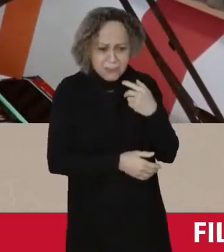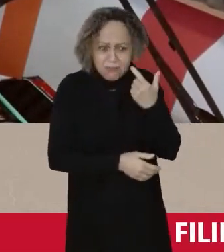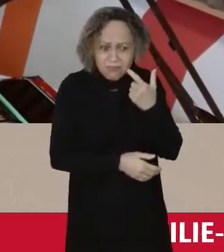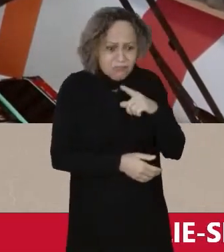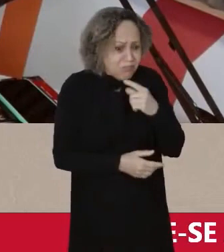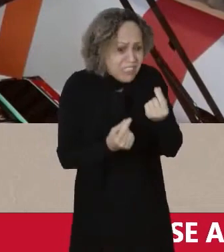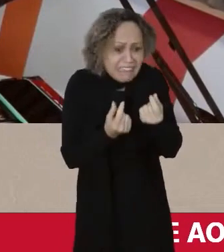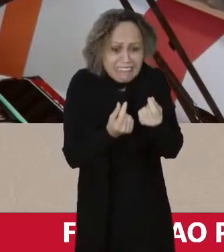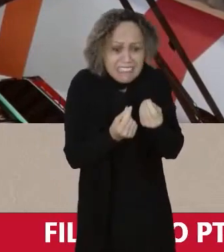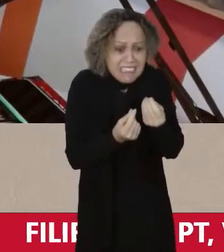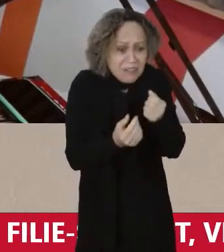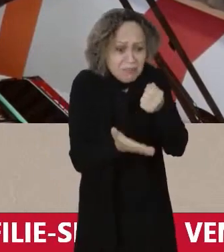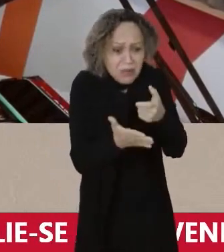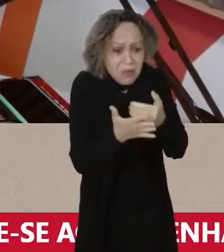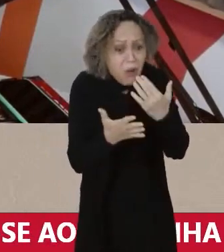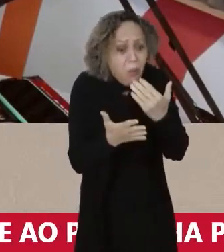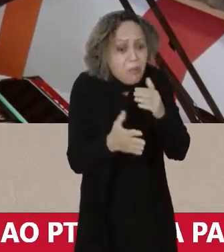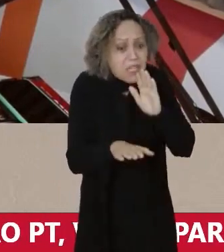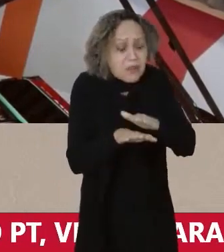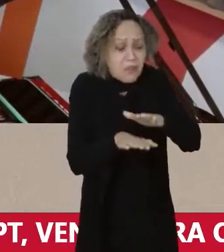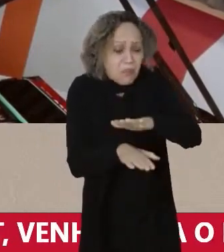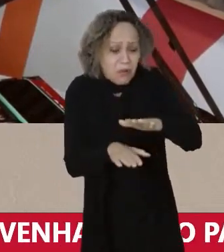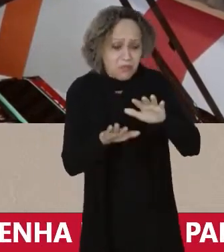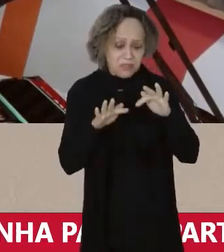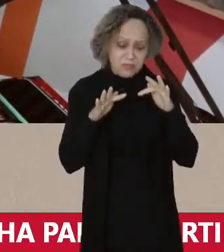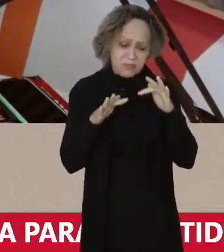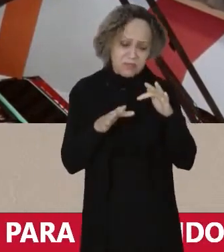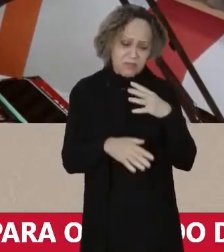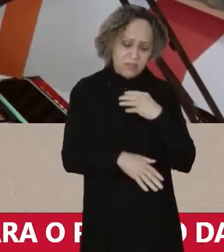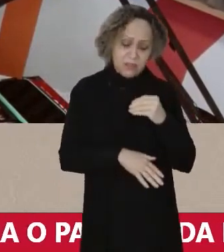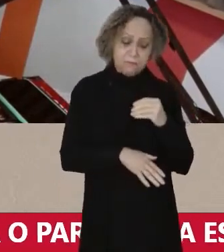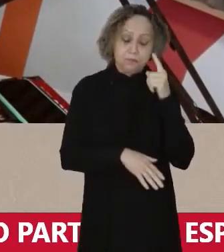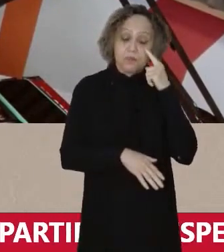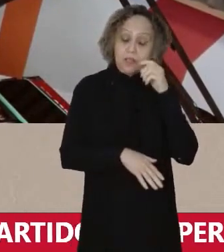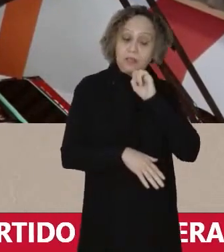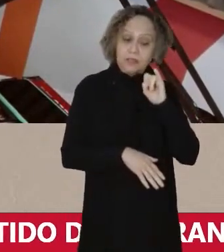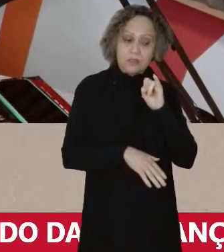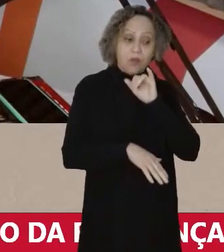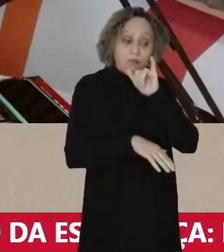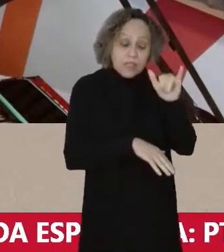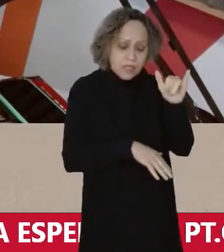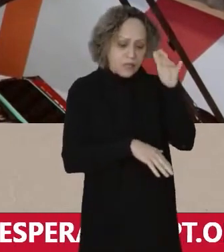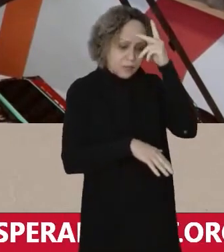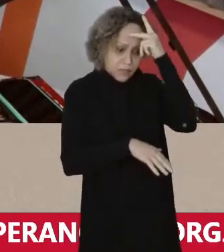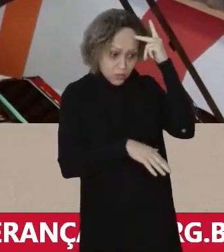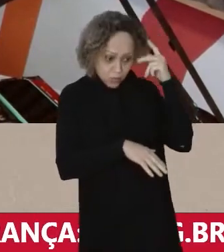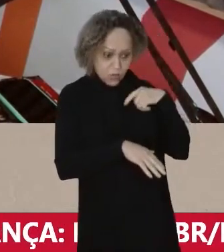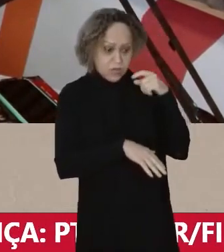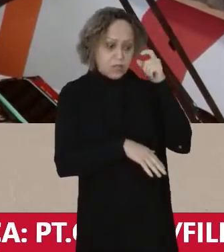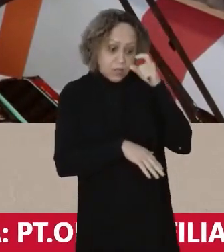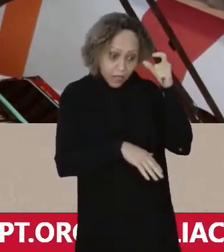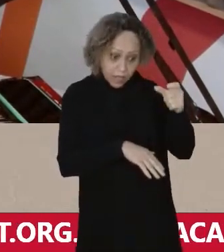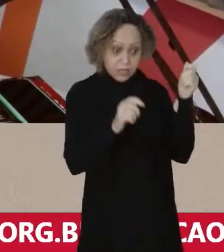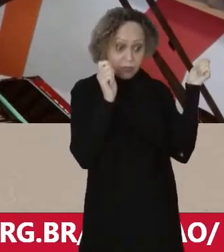filhos. Eu queria que a senhora dissesse aqui pra gente, quem tiver interesse, quem puder ajudar o trabalho aí do terreiro, o trabalho do axé,